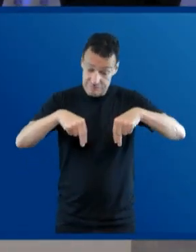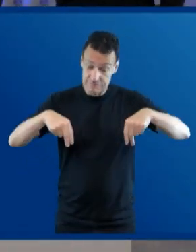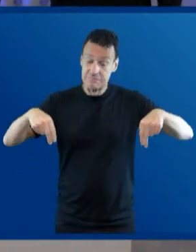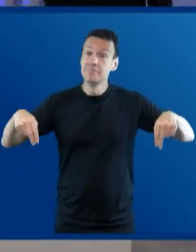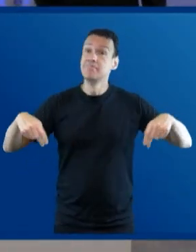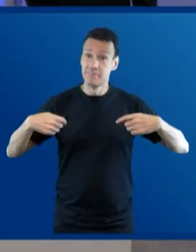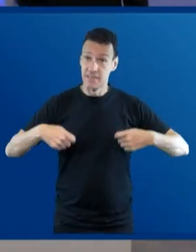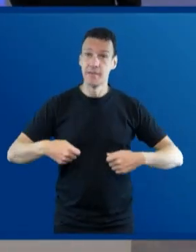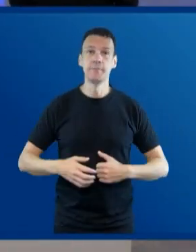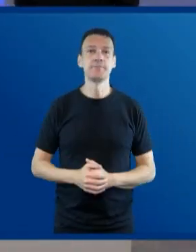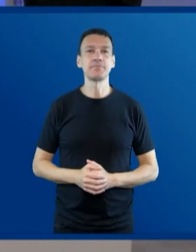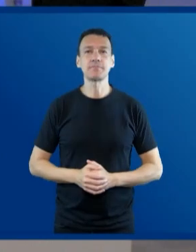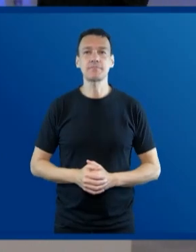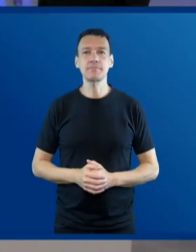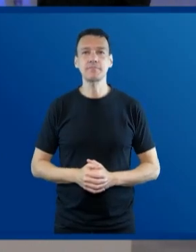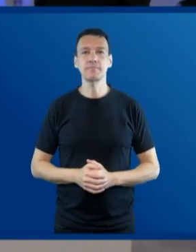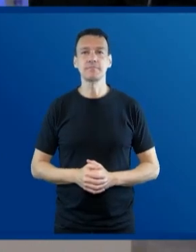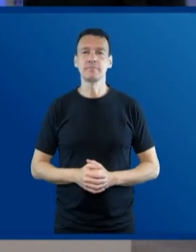PIMEC,